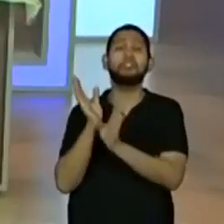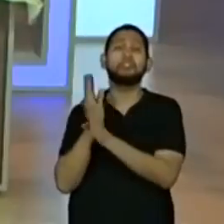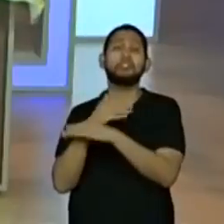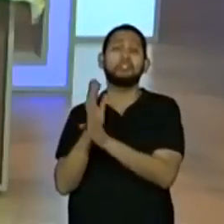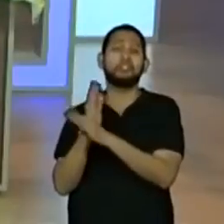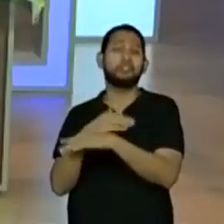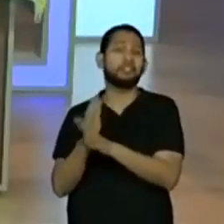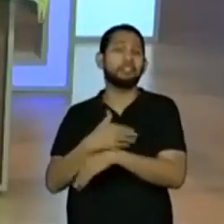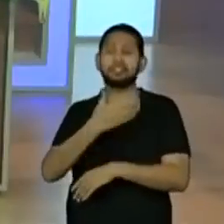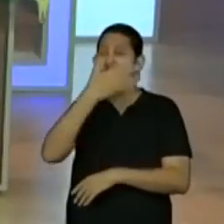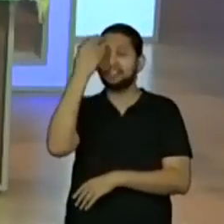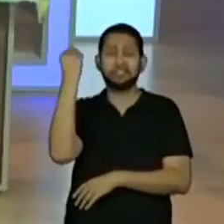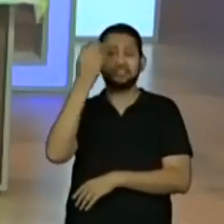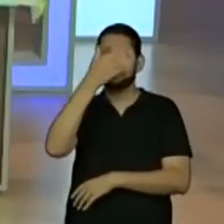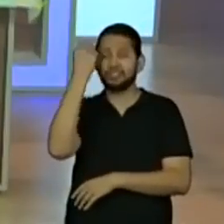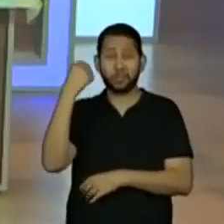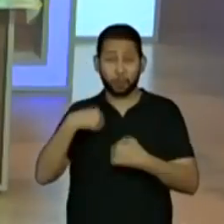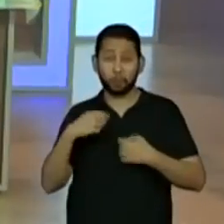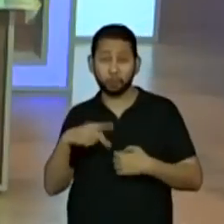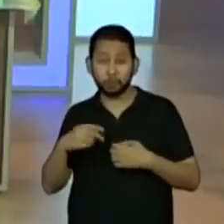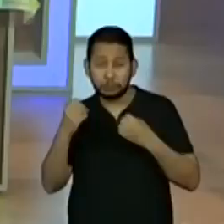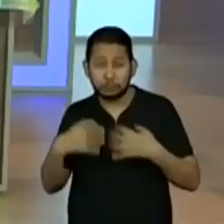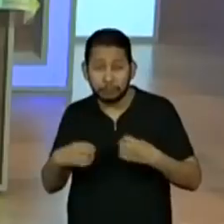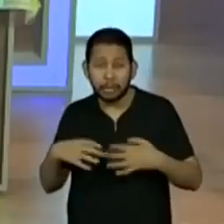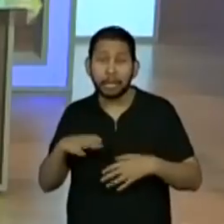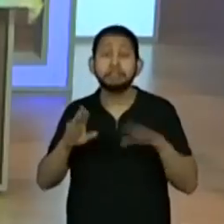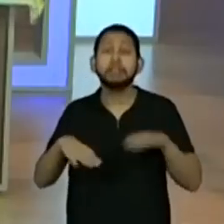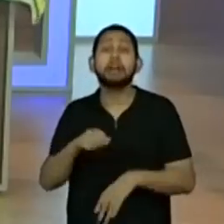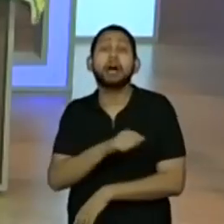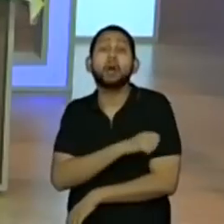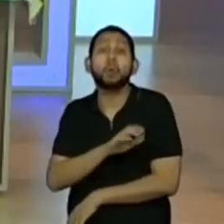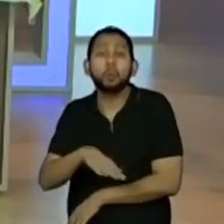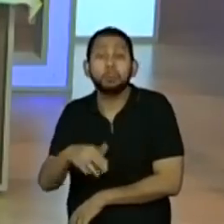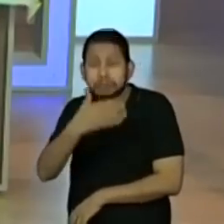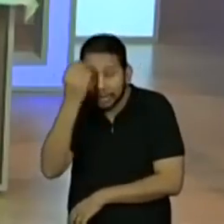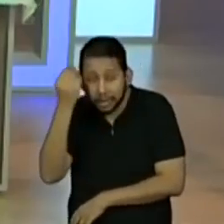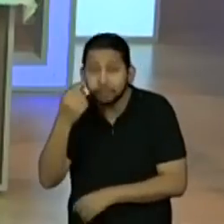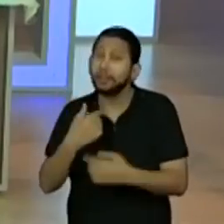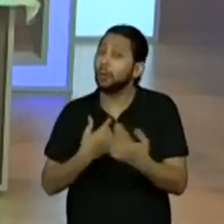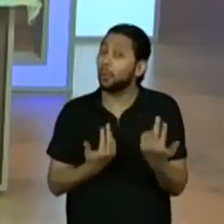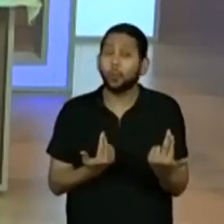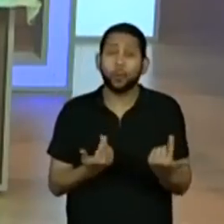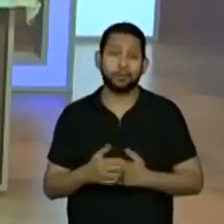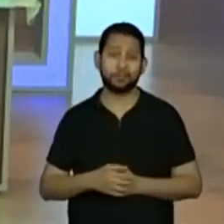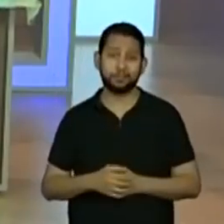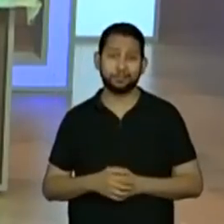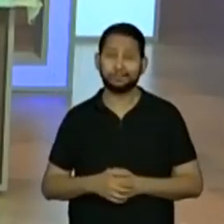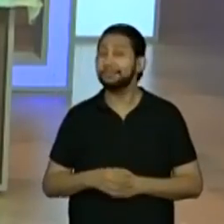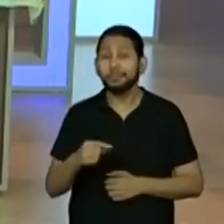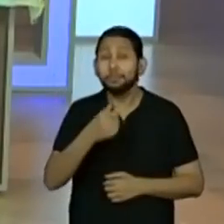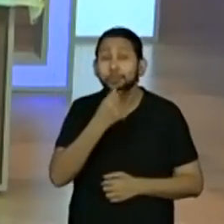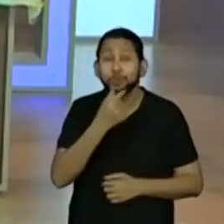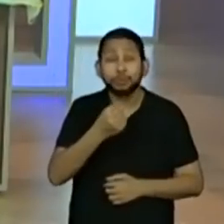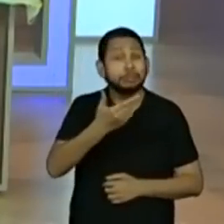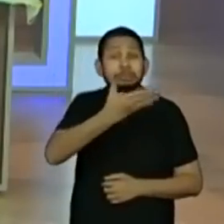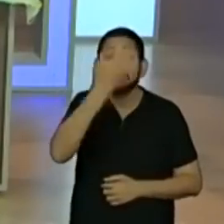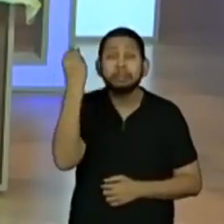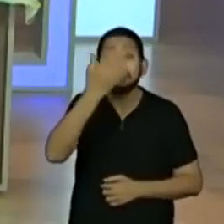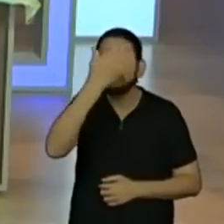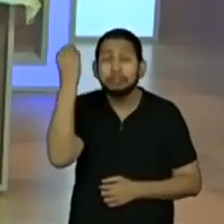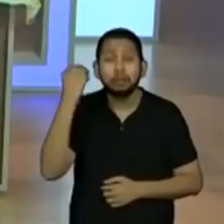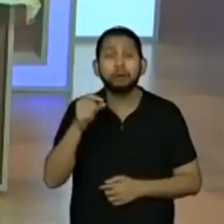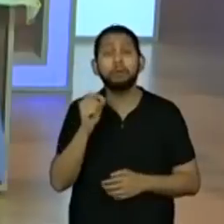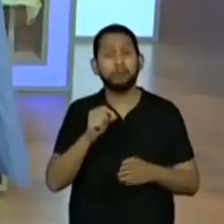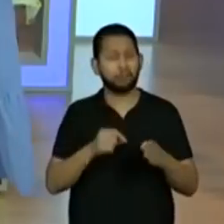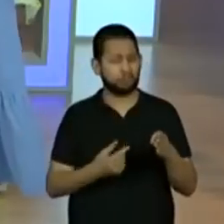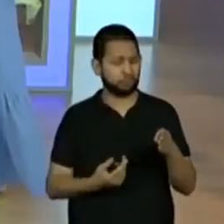alguns alunos que esquecem de tudo que o professor fala, não é verdade? Então, ele esqueceu do que a raposa tinha falado e